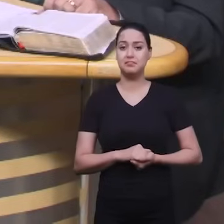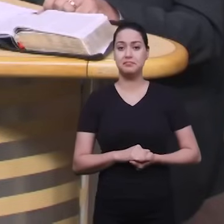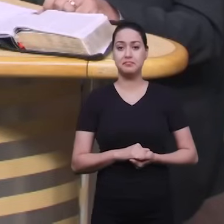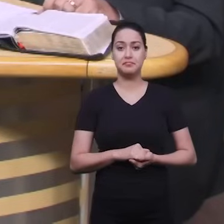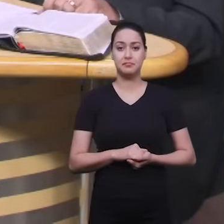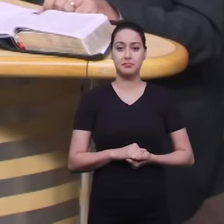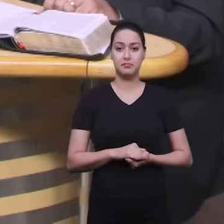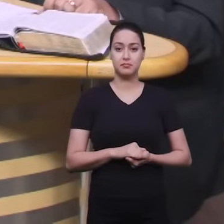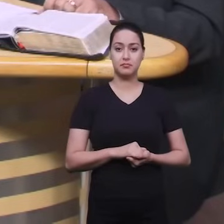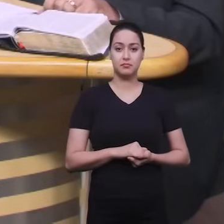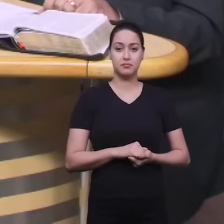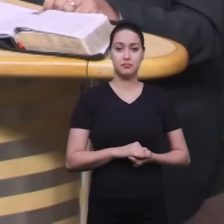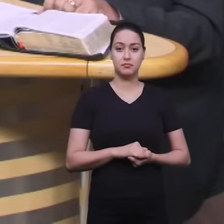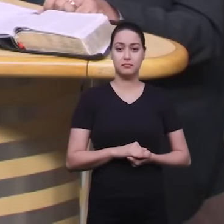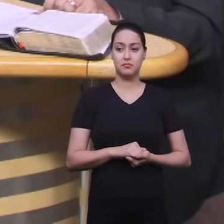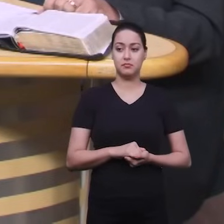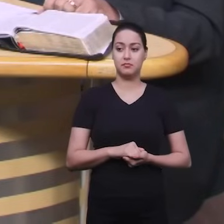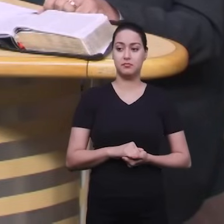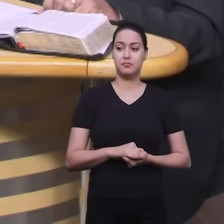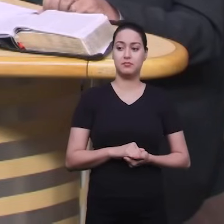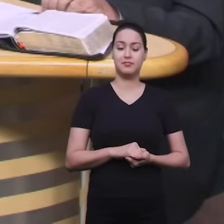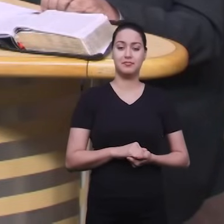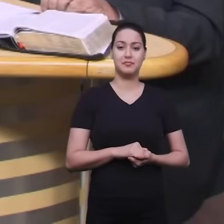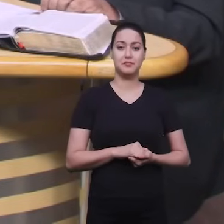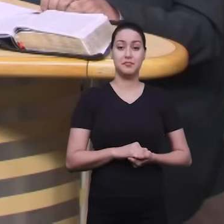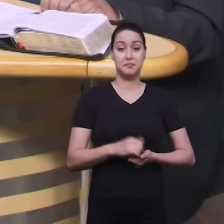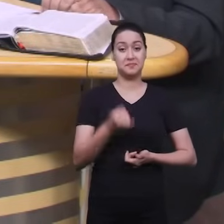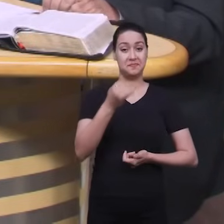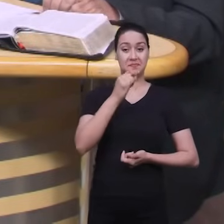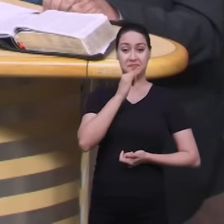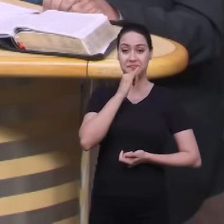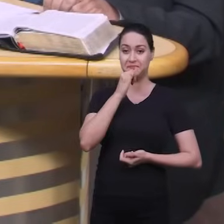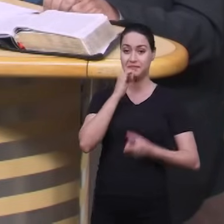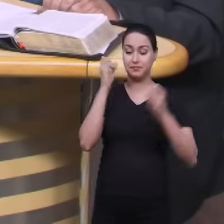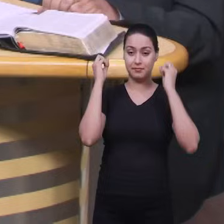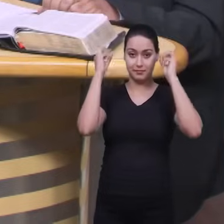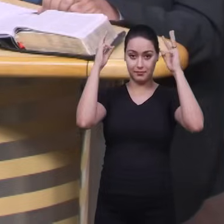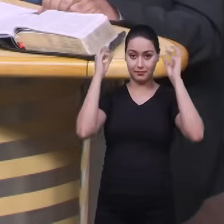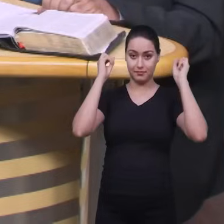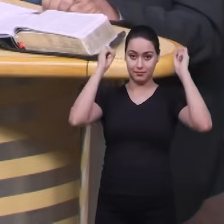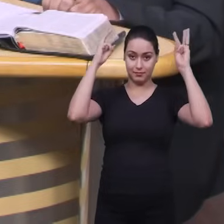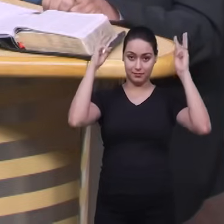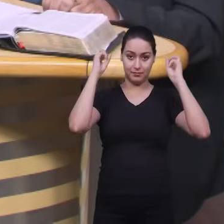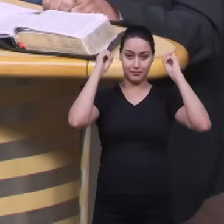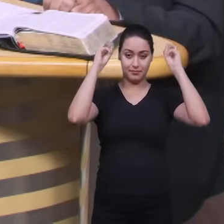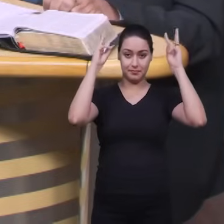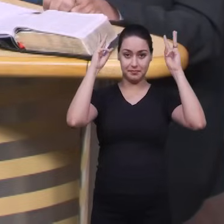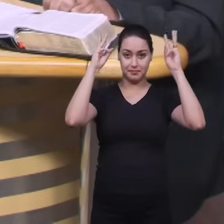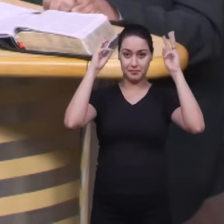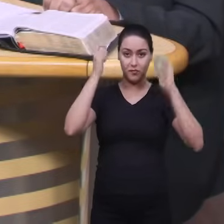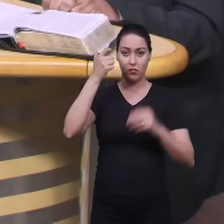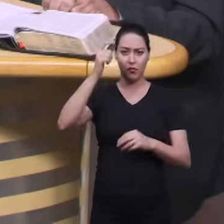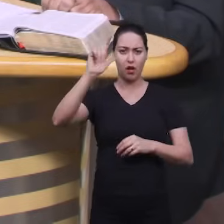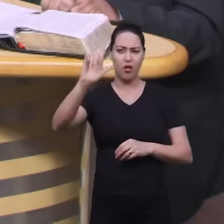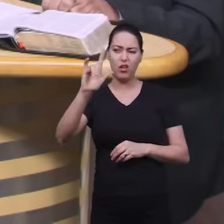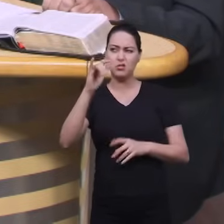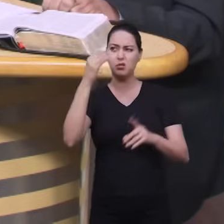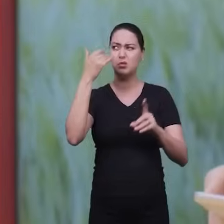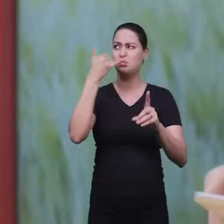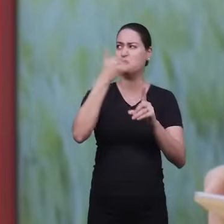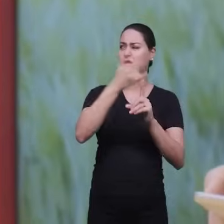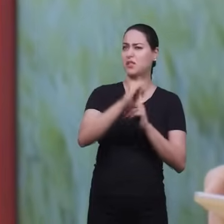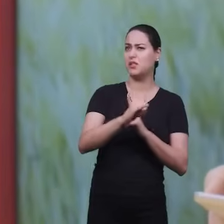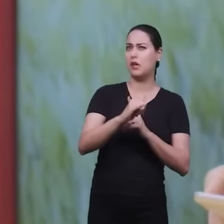Assim como diz como diz aquele houve uma reclamação com Moisés Moisés tem tem outros